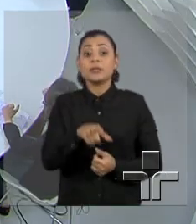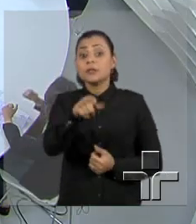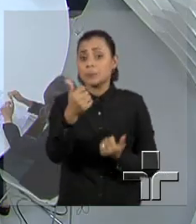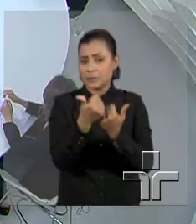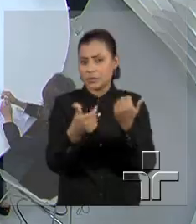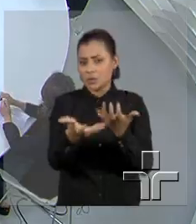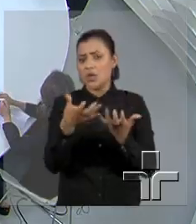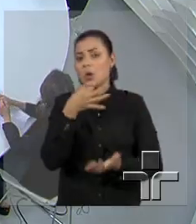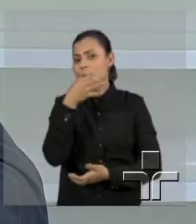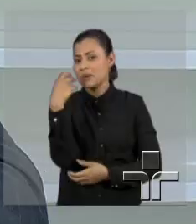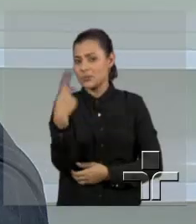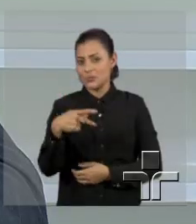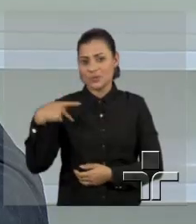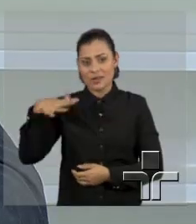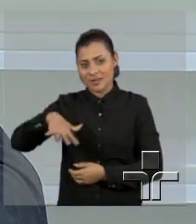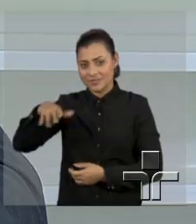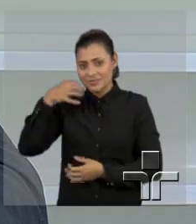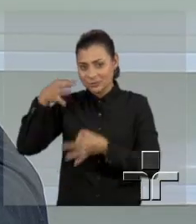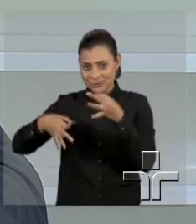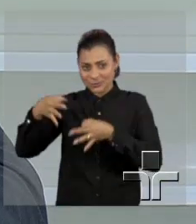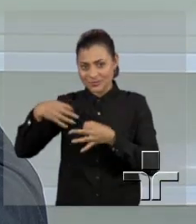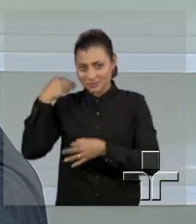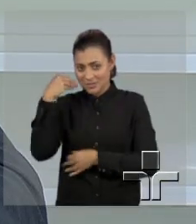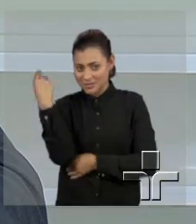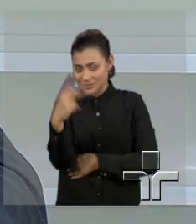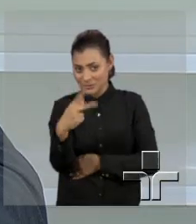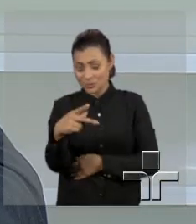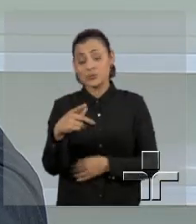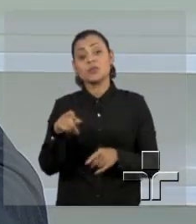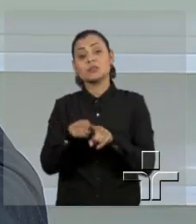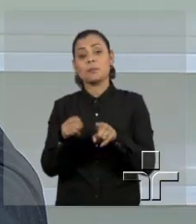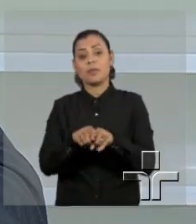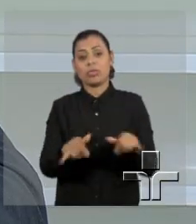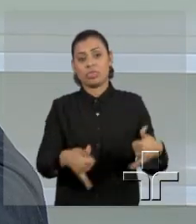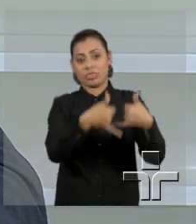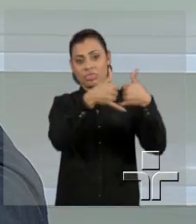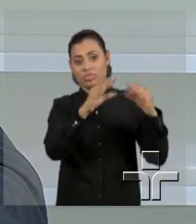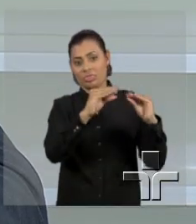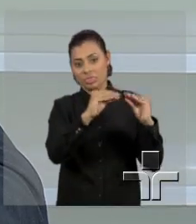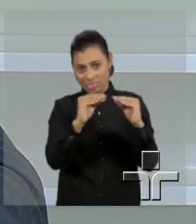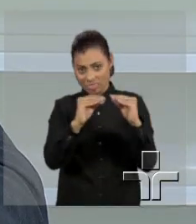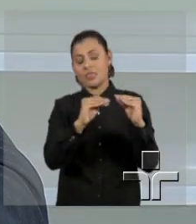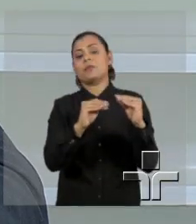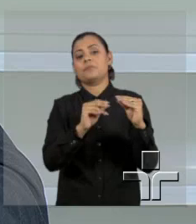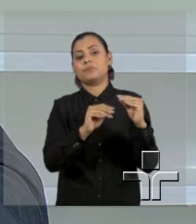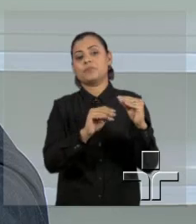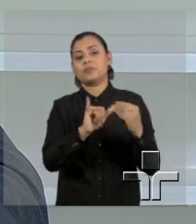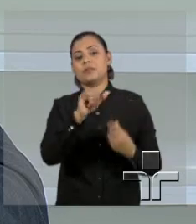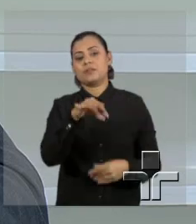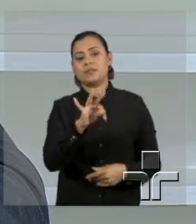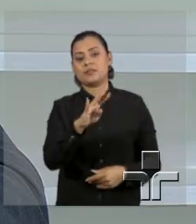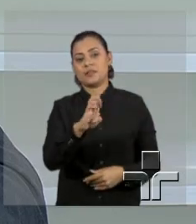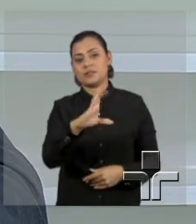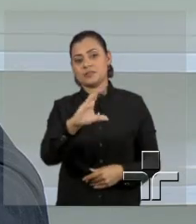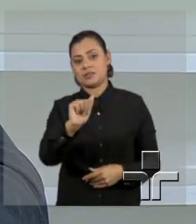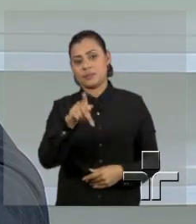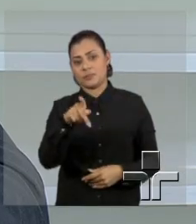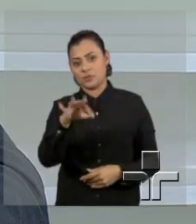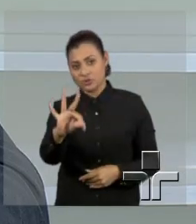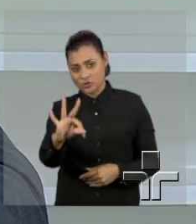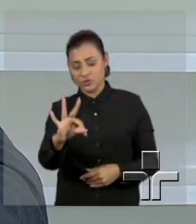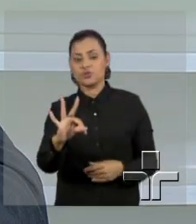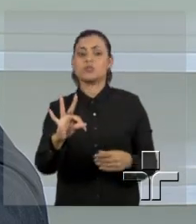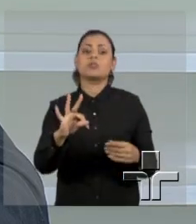como jurista. Muito se discute sobre a validade e invalidade das mensagens reveladas pelo caso as conversas do Moro com